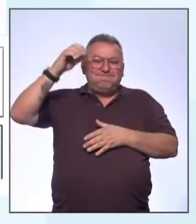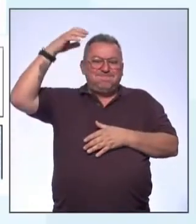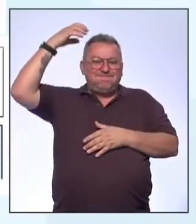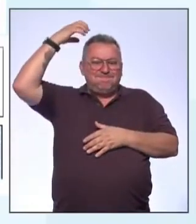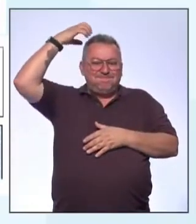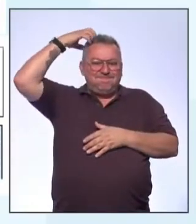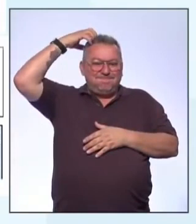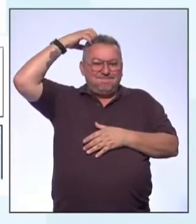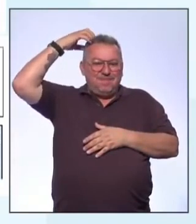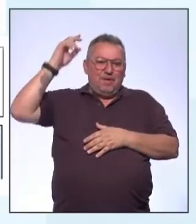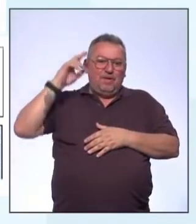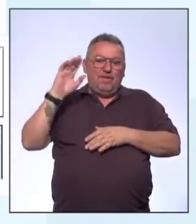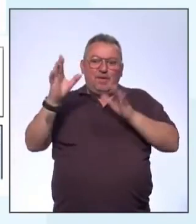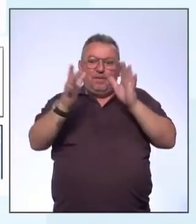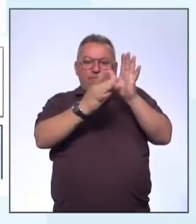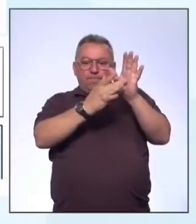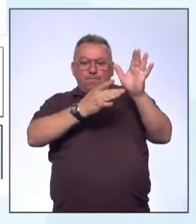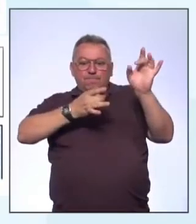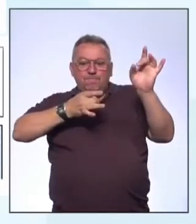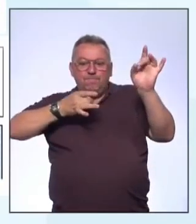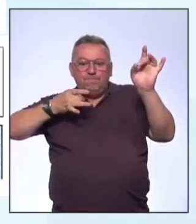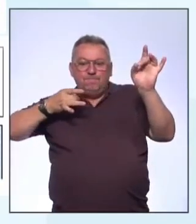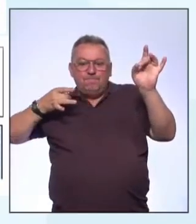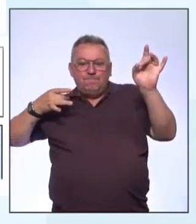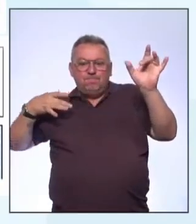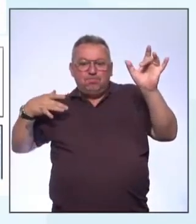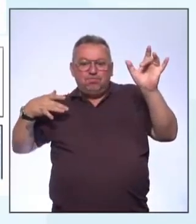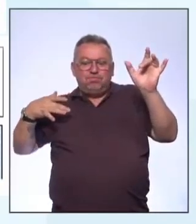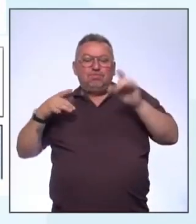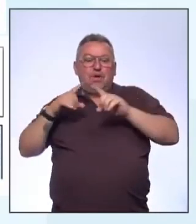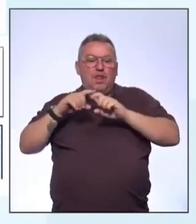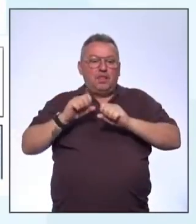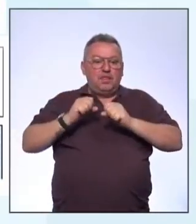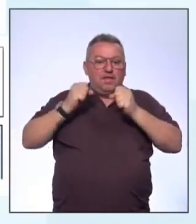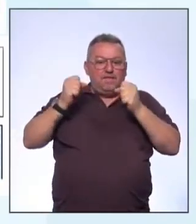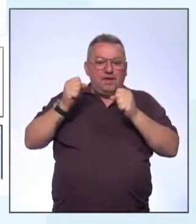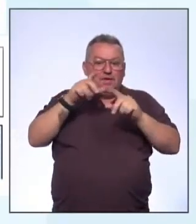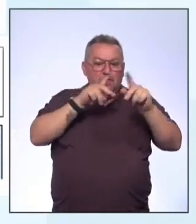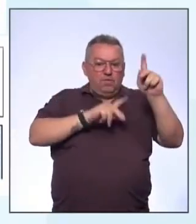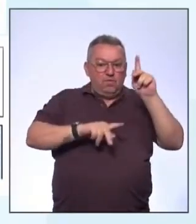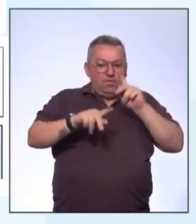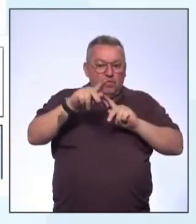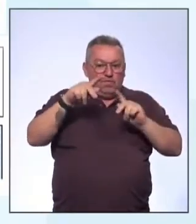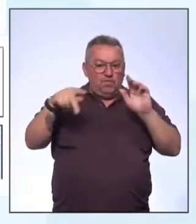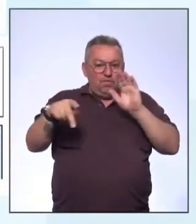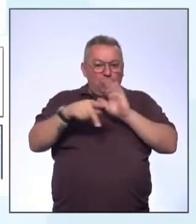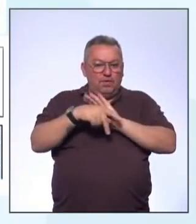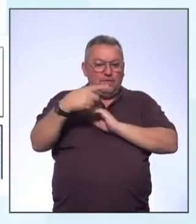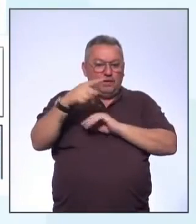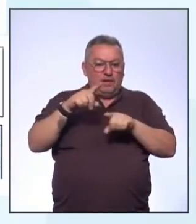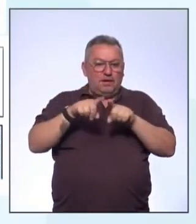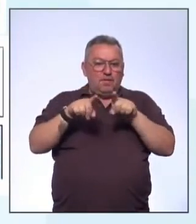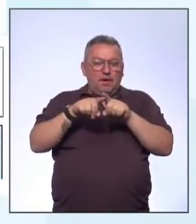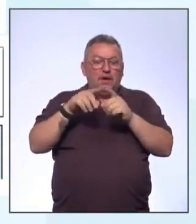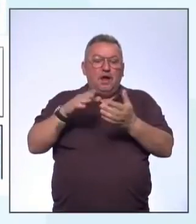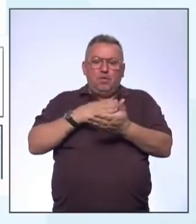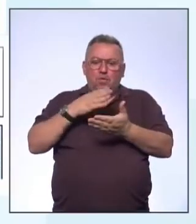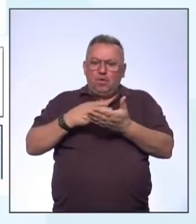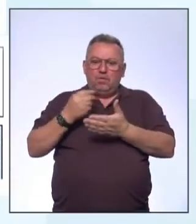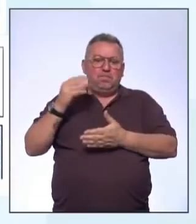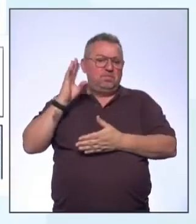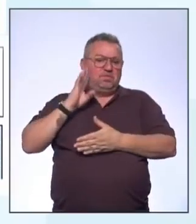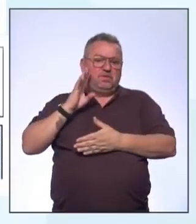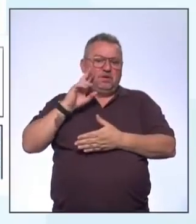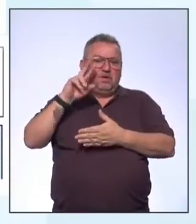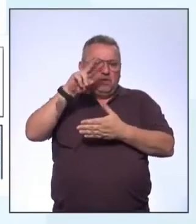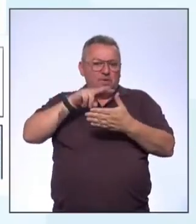aí, com um arco na mão, defendendo o seu povo. O livro, né, a história dela é muito legal, eu